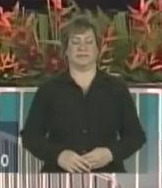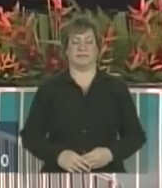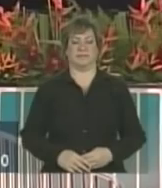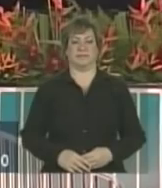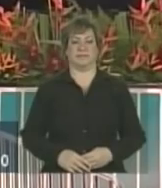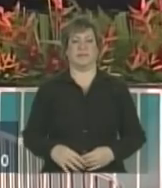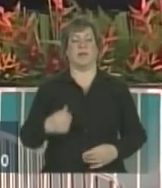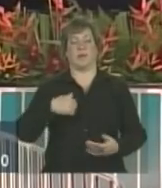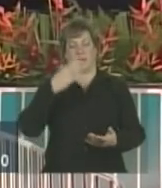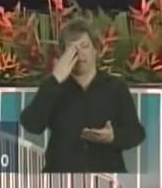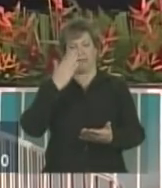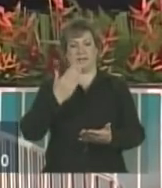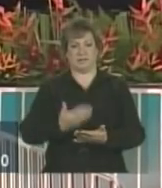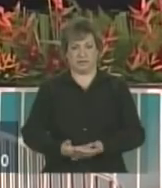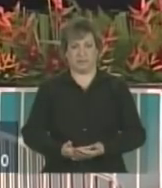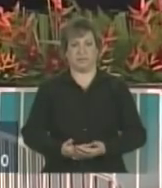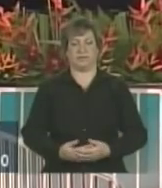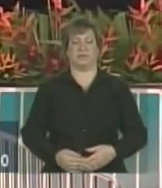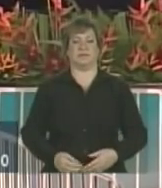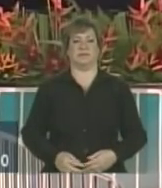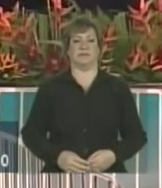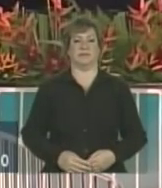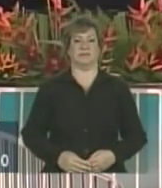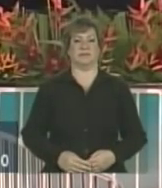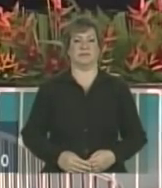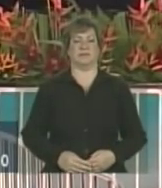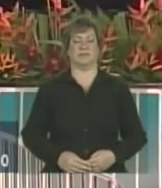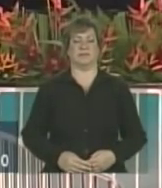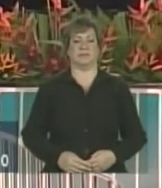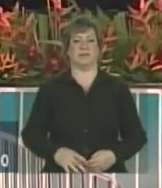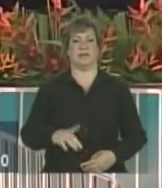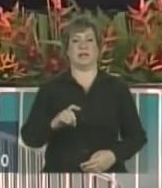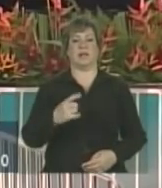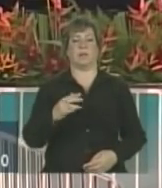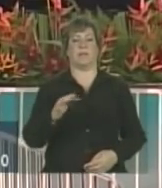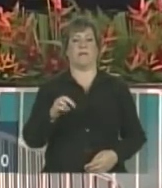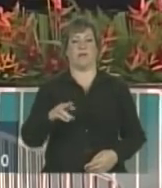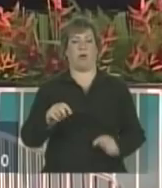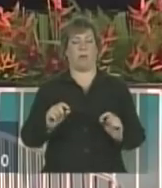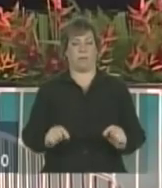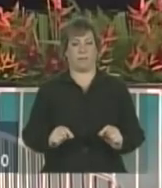E acredito que, de uma certa forma,